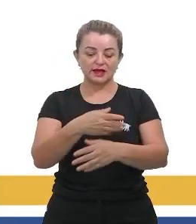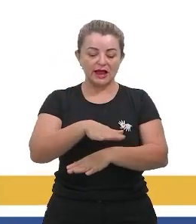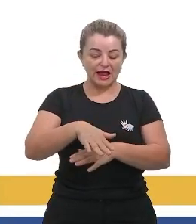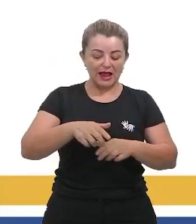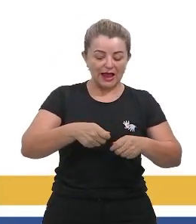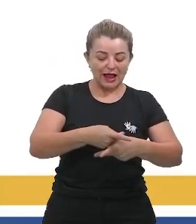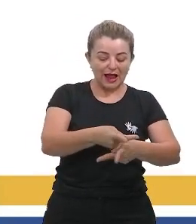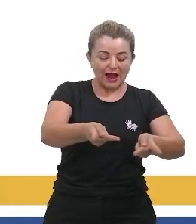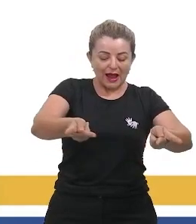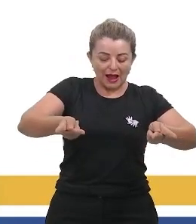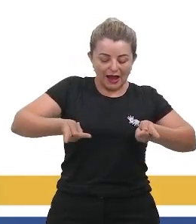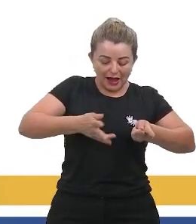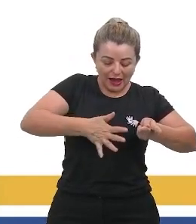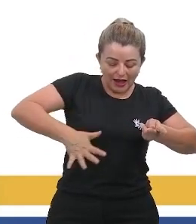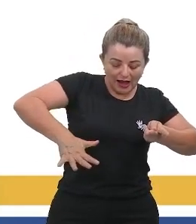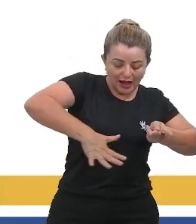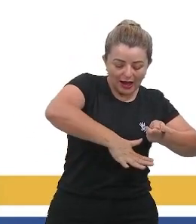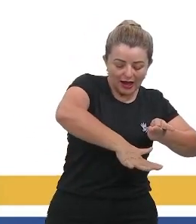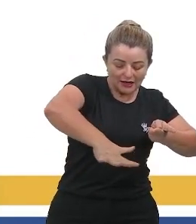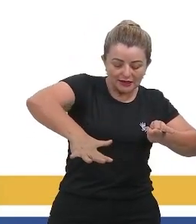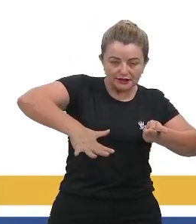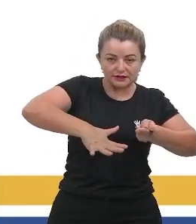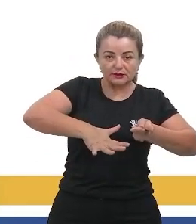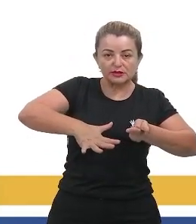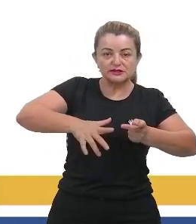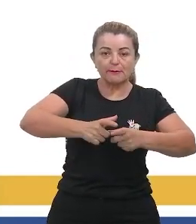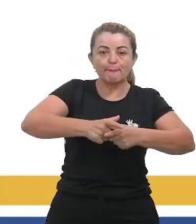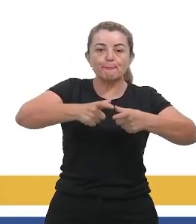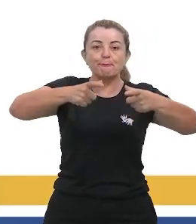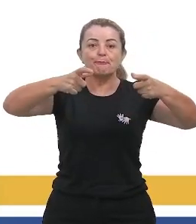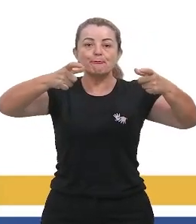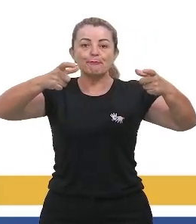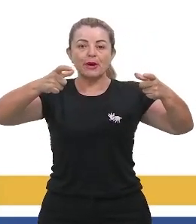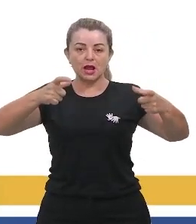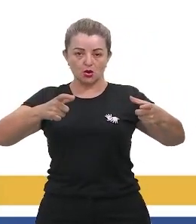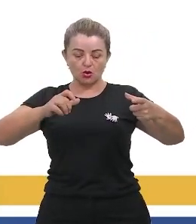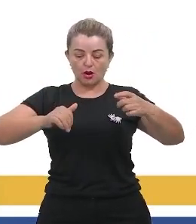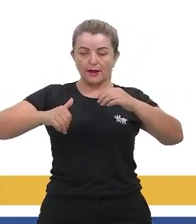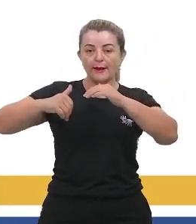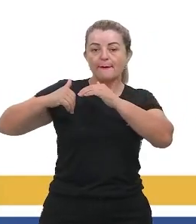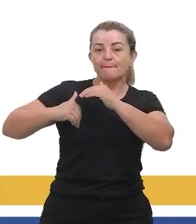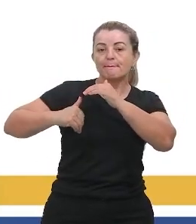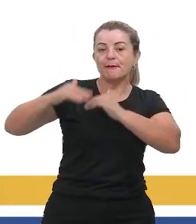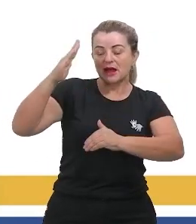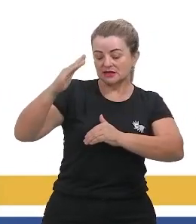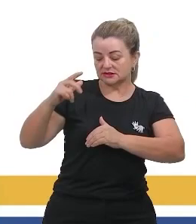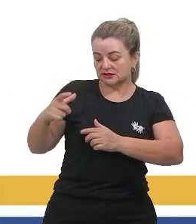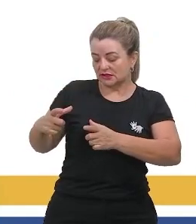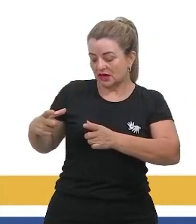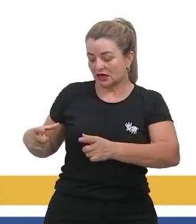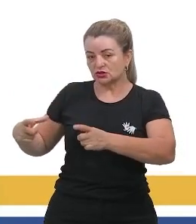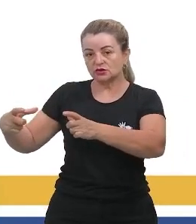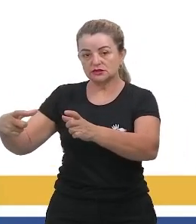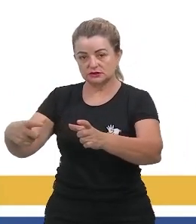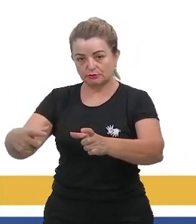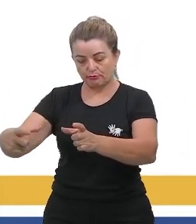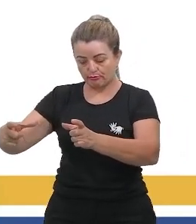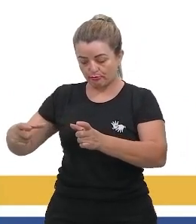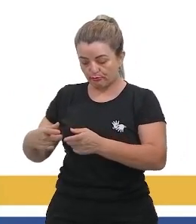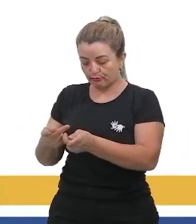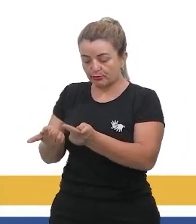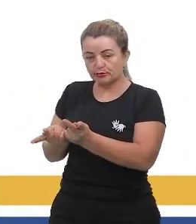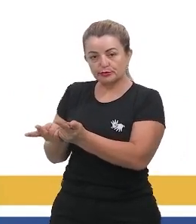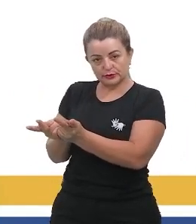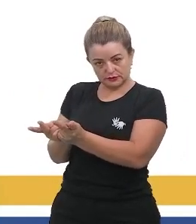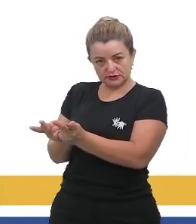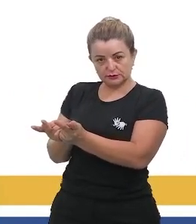do que a soma das áreas das outras 2 pizzas. A área da pizza dos professores do professor de matemática é maior do que a soma